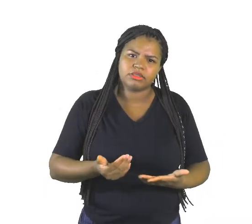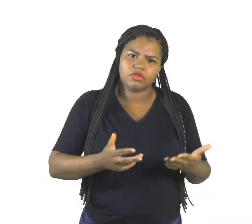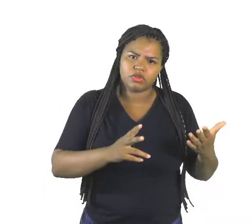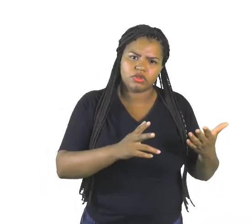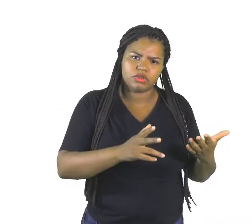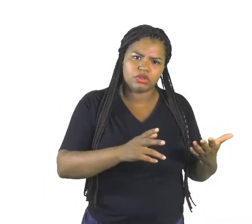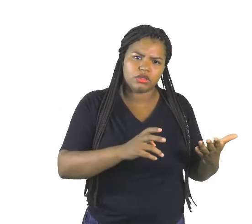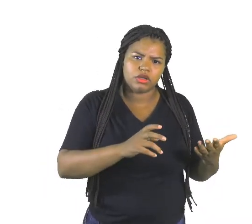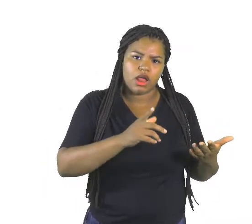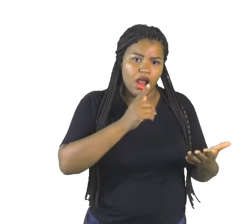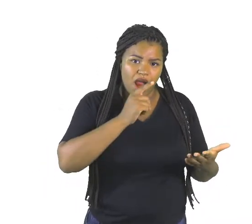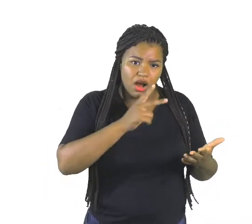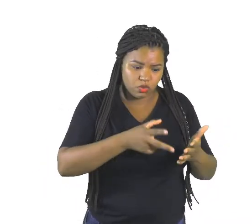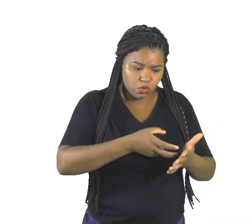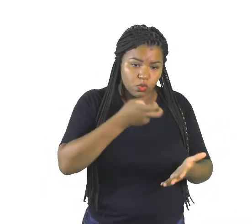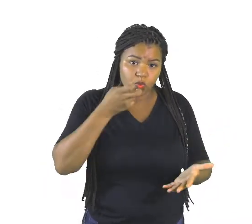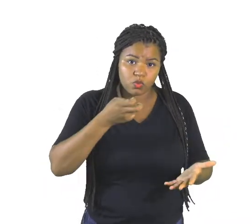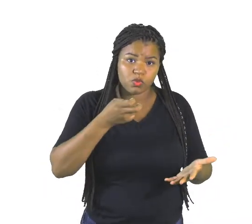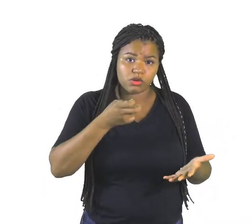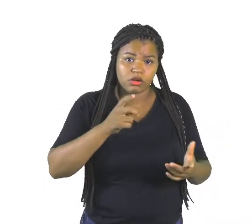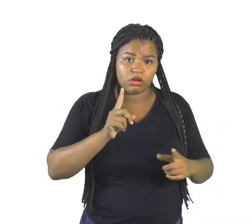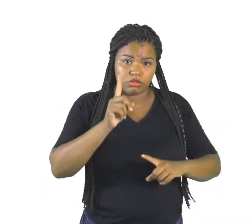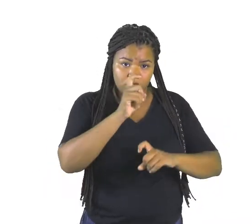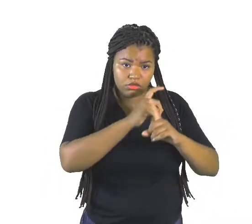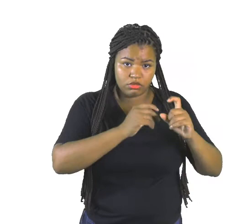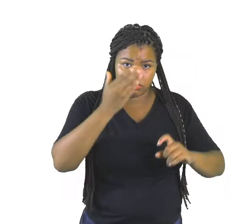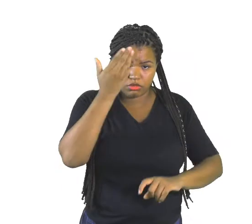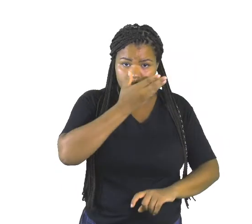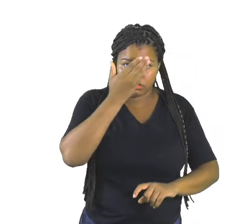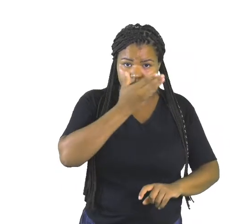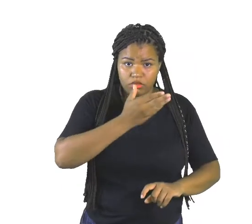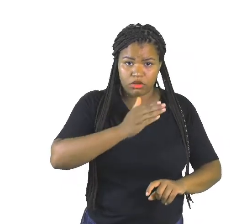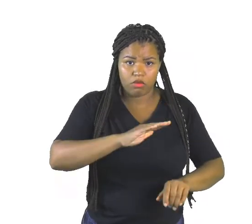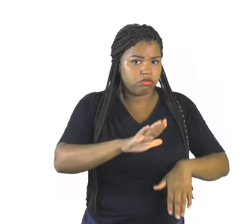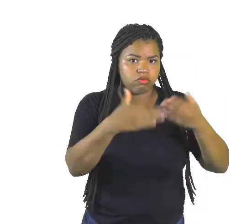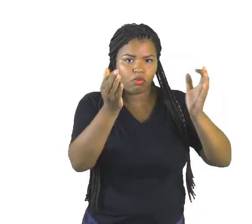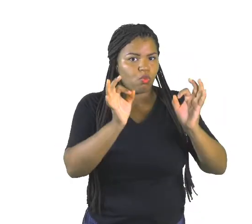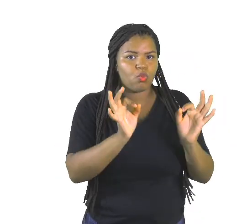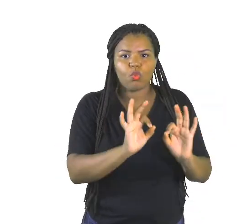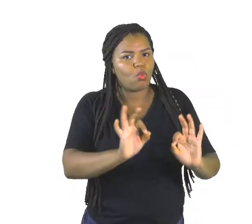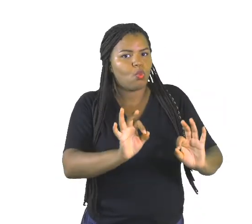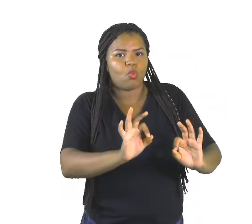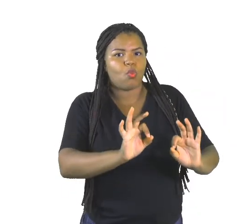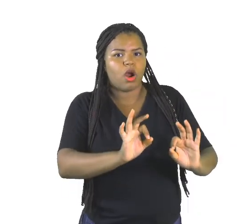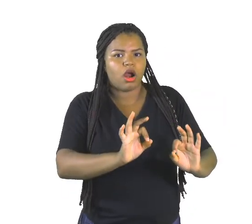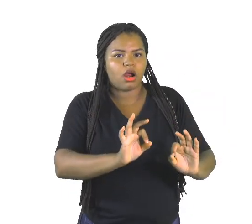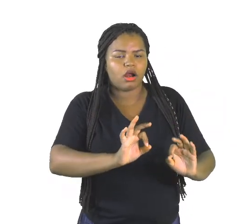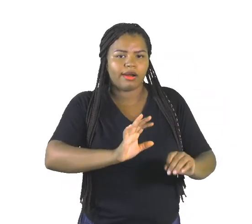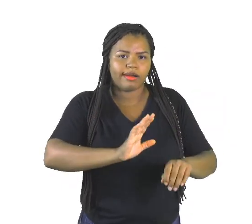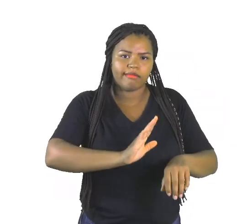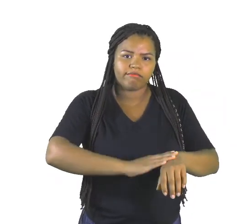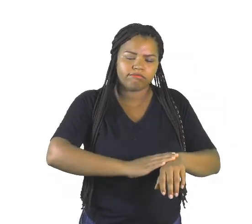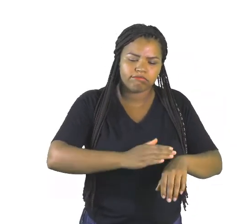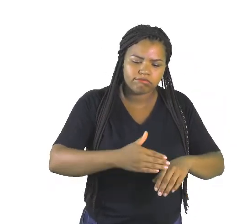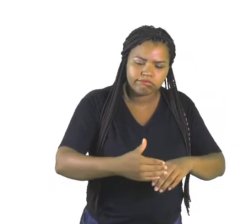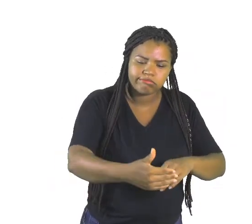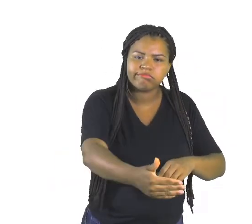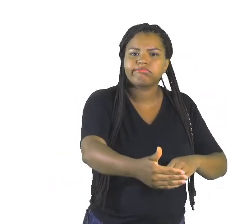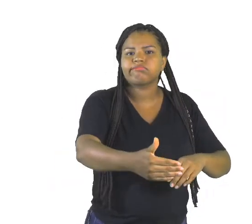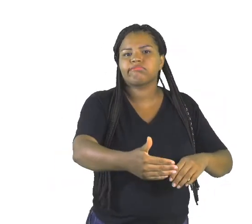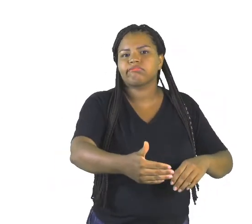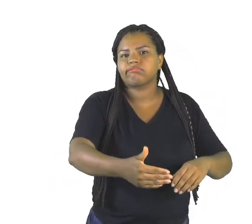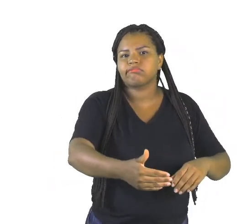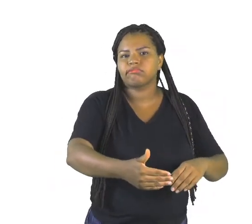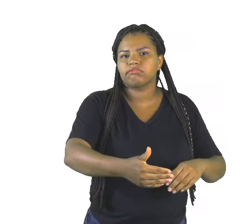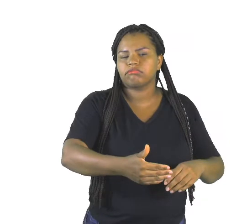água fazem com que os micro-organismos eles não prosperem naquele alimento, ele dure mais tempo na